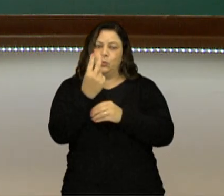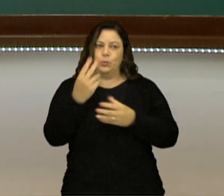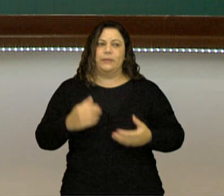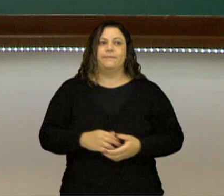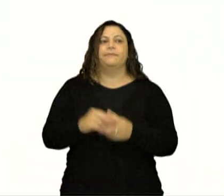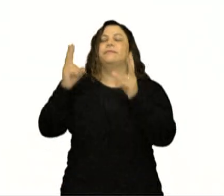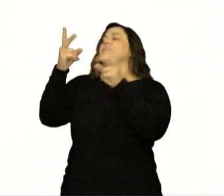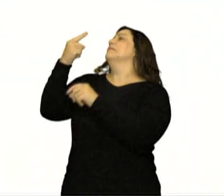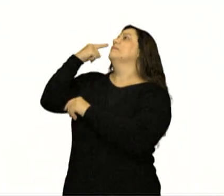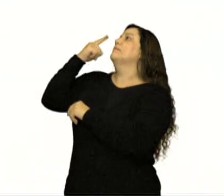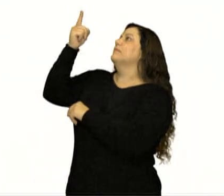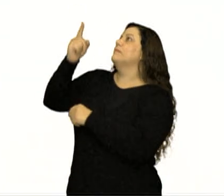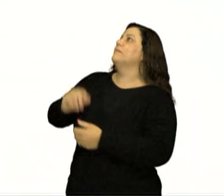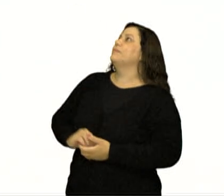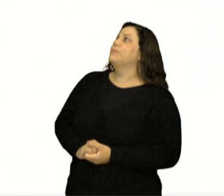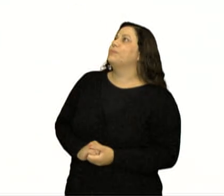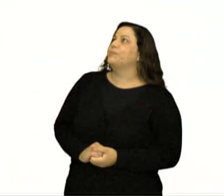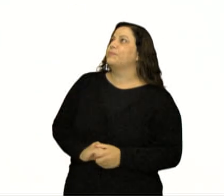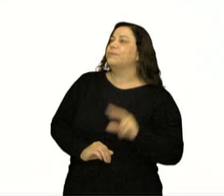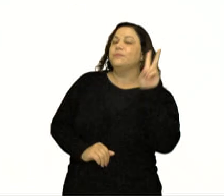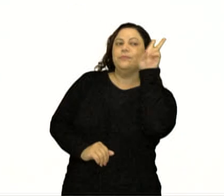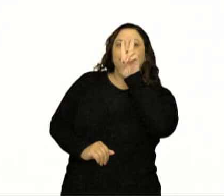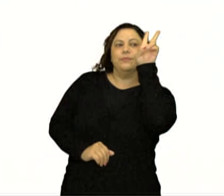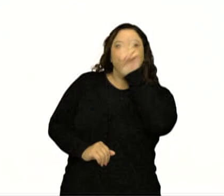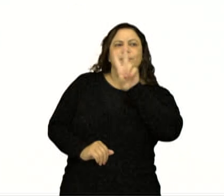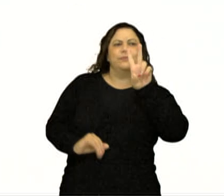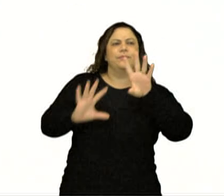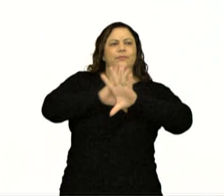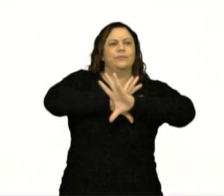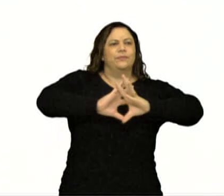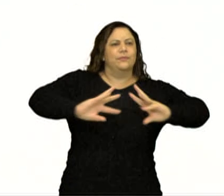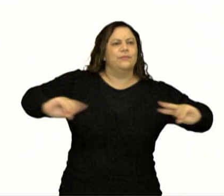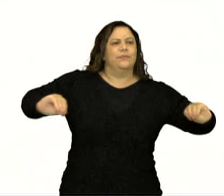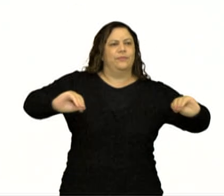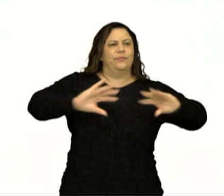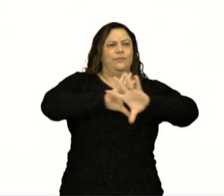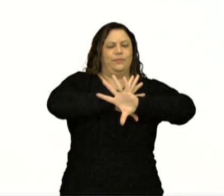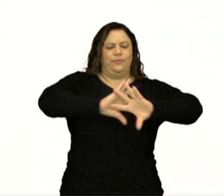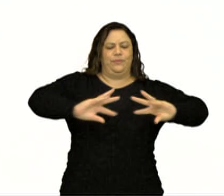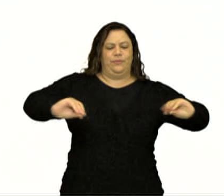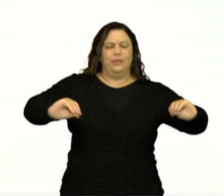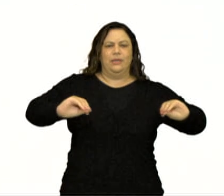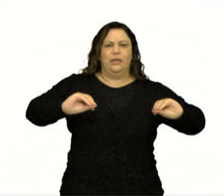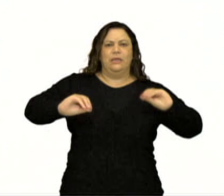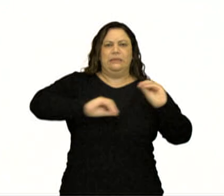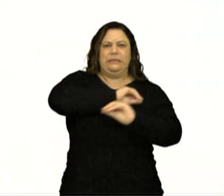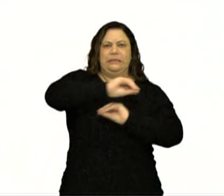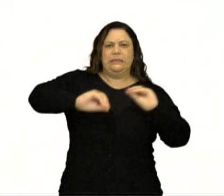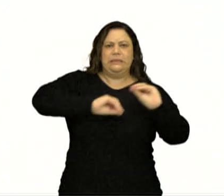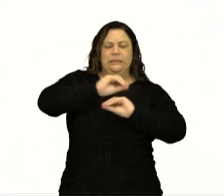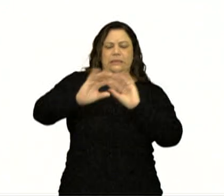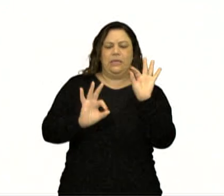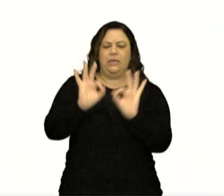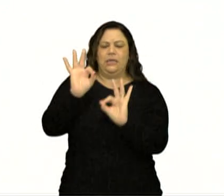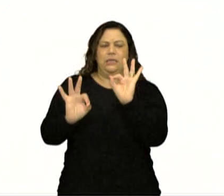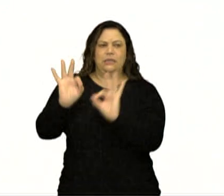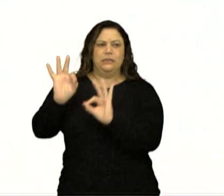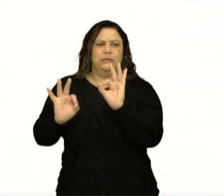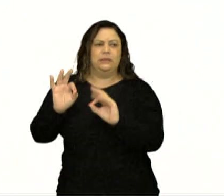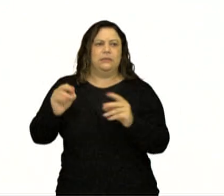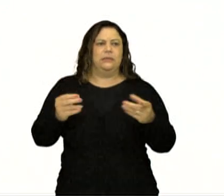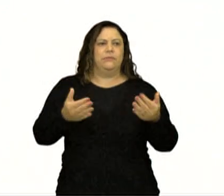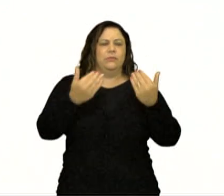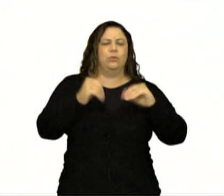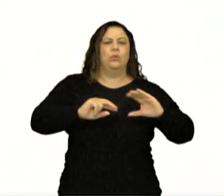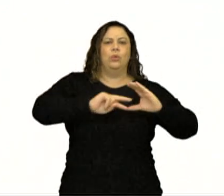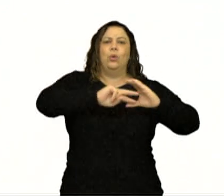mitose, a prófase, membrana nuclear se desfaz, forma-se o fuso mitótico, organizando, né? E os